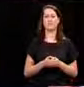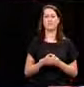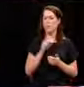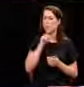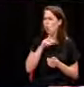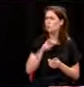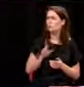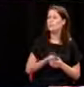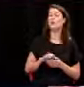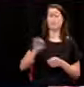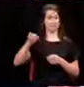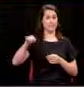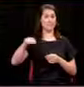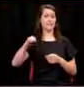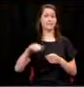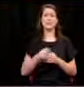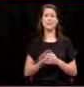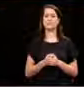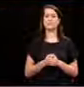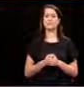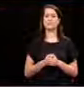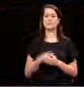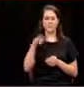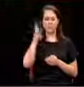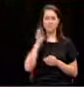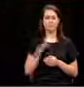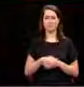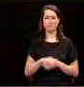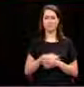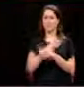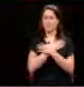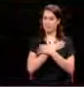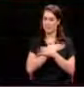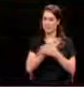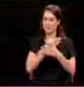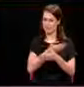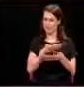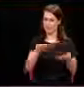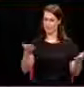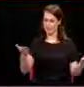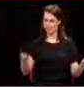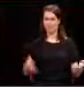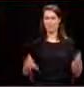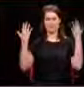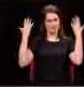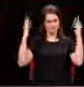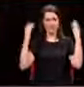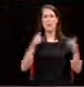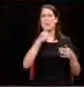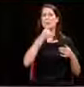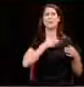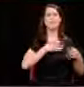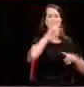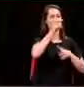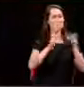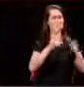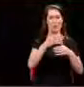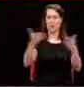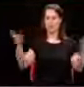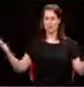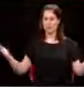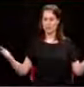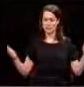Posso? Pode, sim, senhor, estamos a ouvir. Um grande abraço para a plateia, saudações benfiquistas. Mais uma vez, a